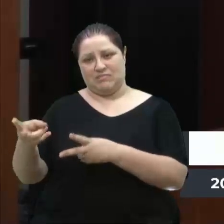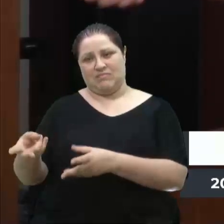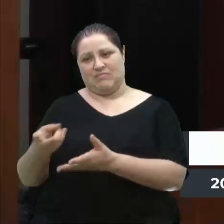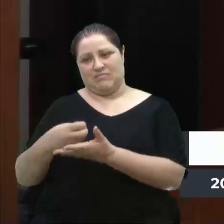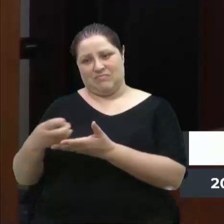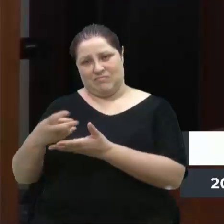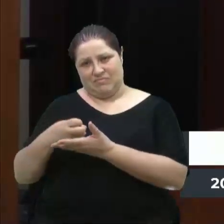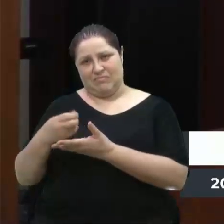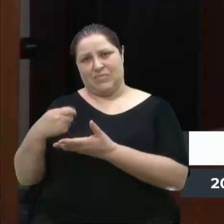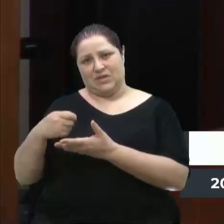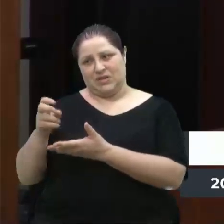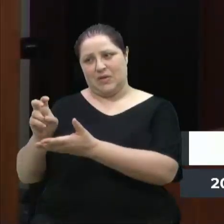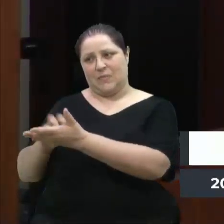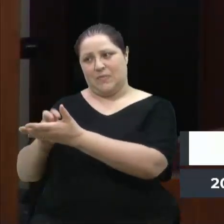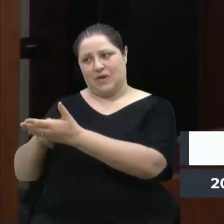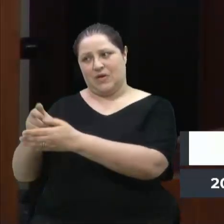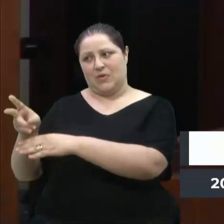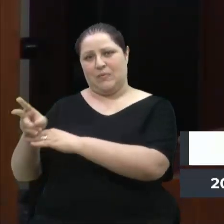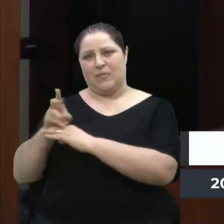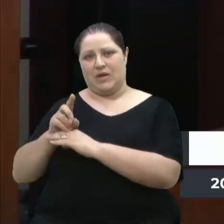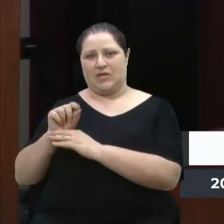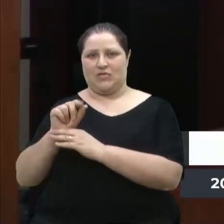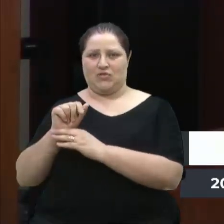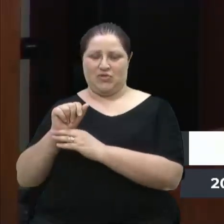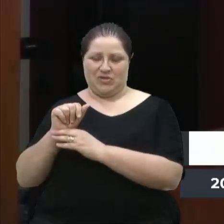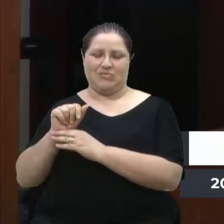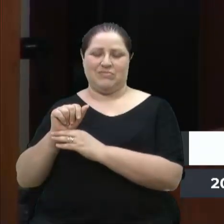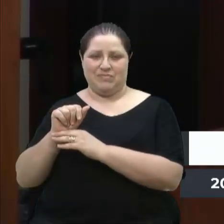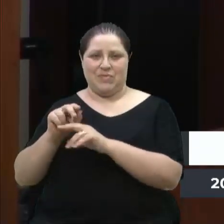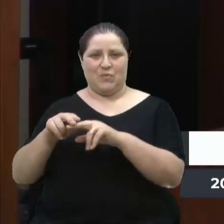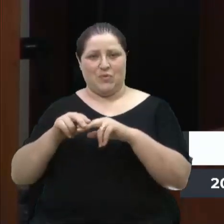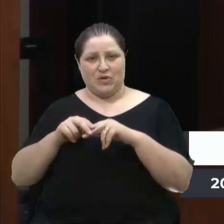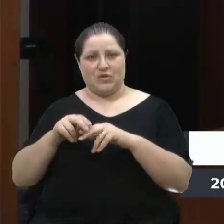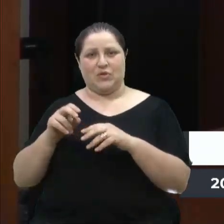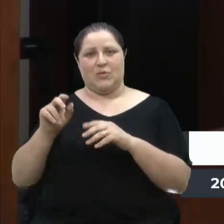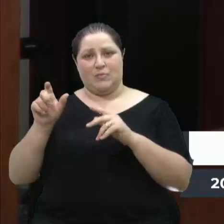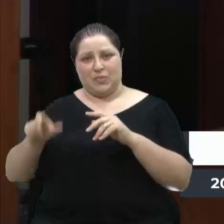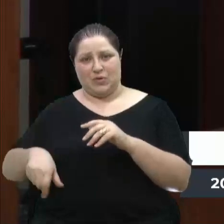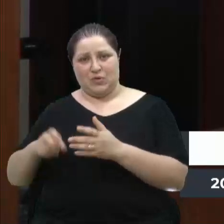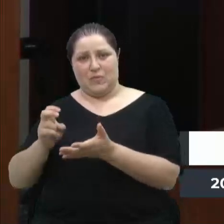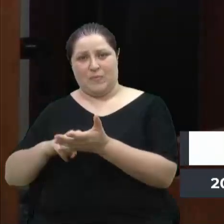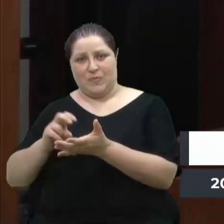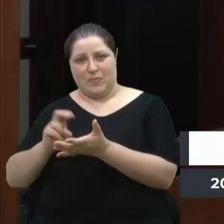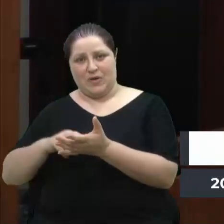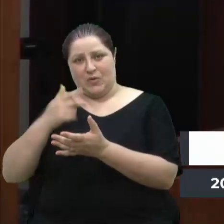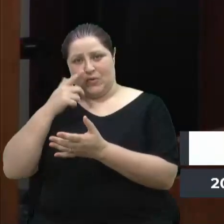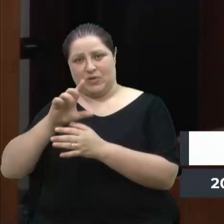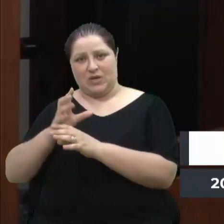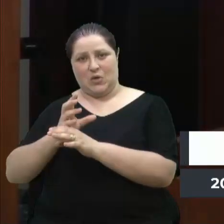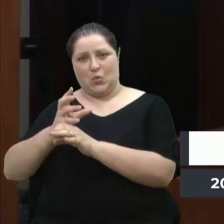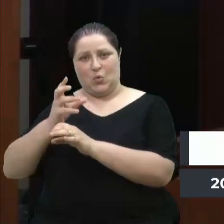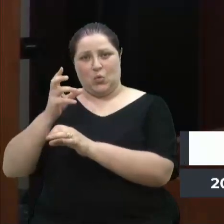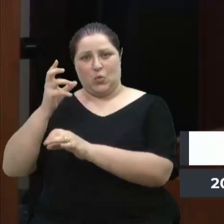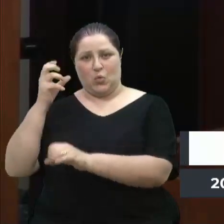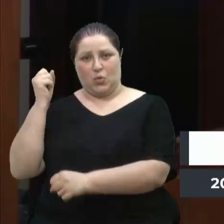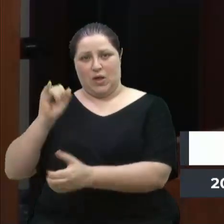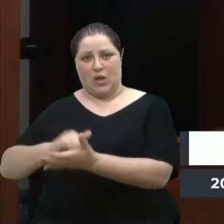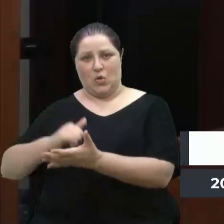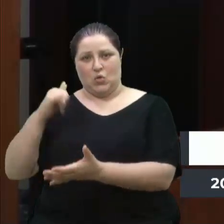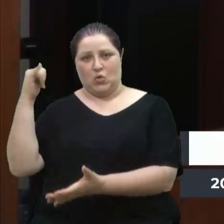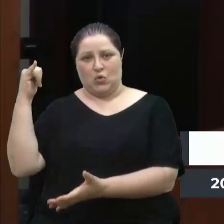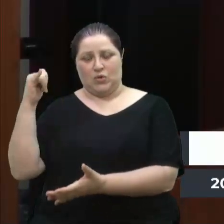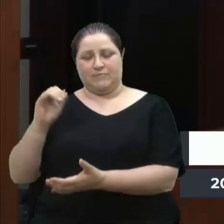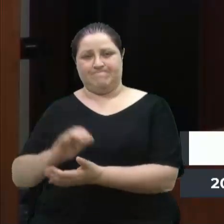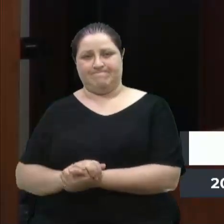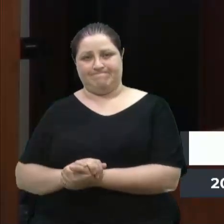precisa pegar emprestado dos banqueiros. E aí os banqueiros ganham o quê? juros. Quanto